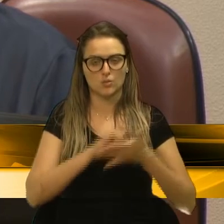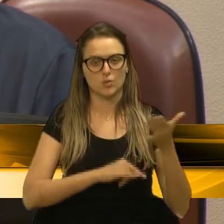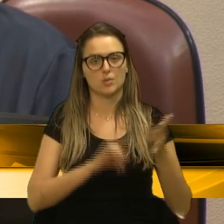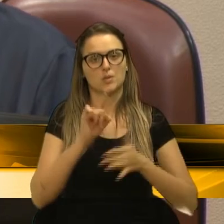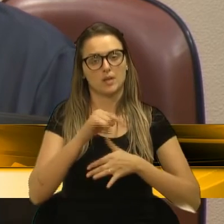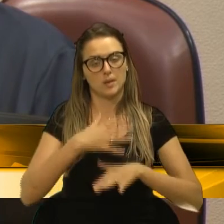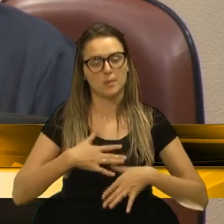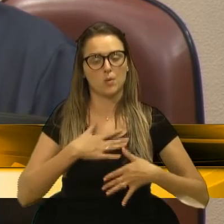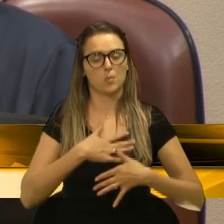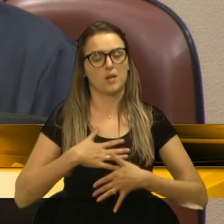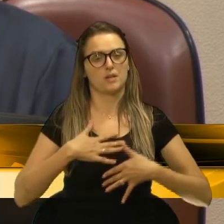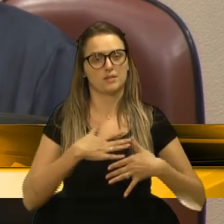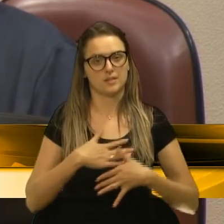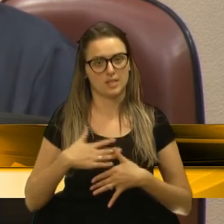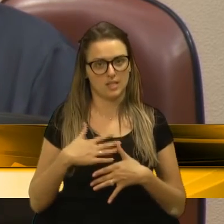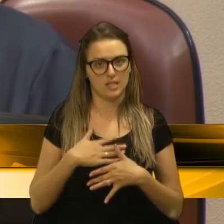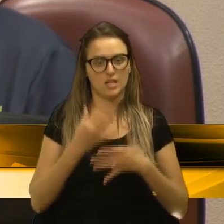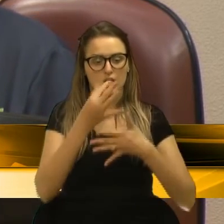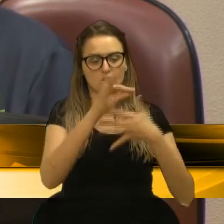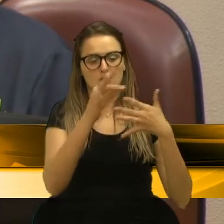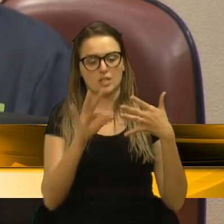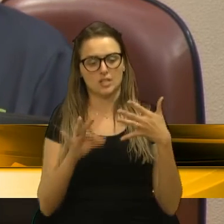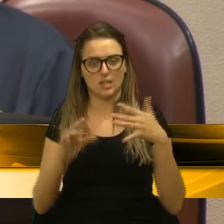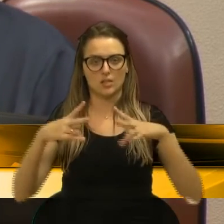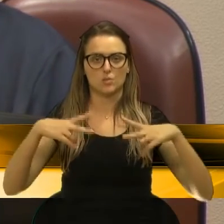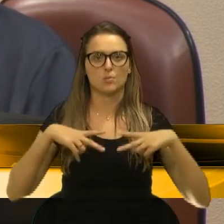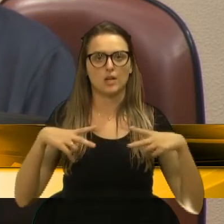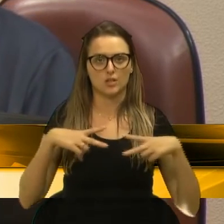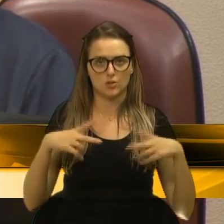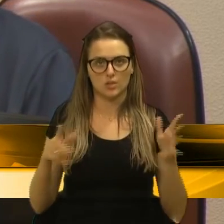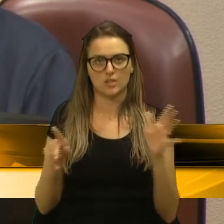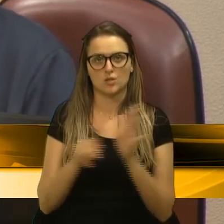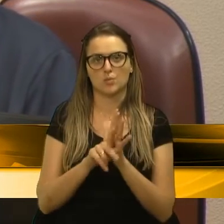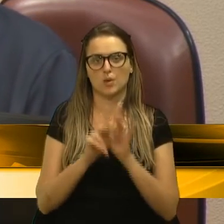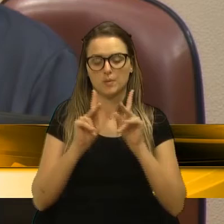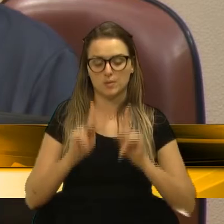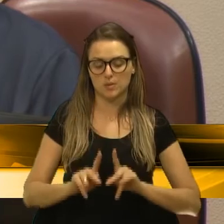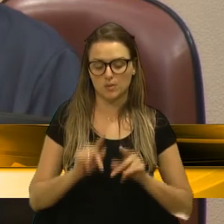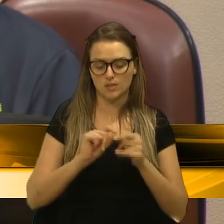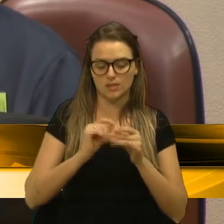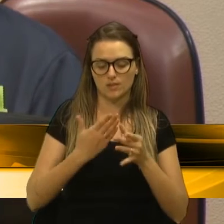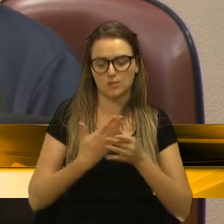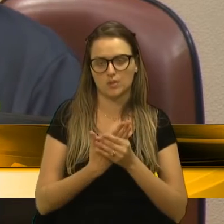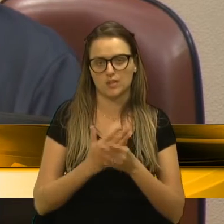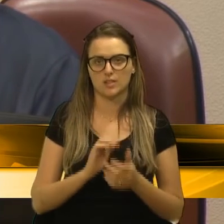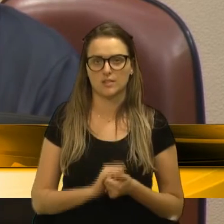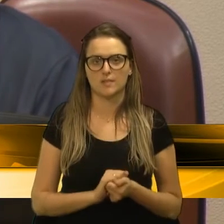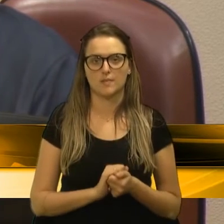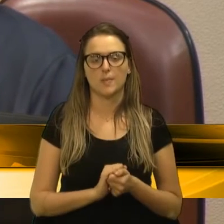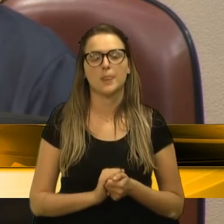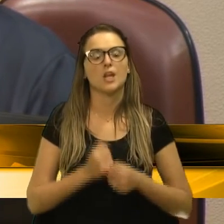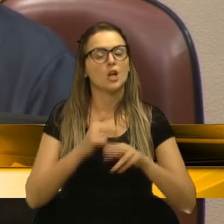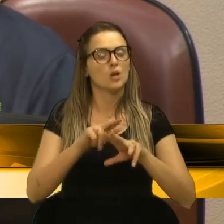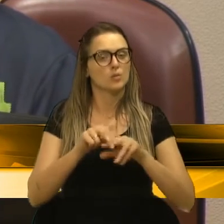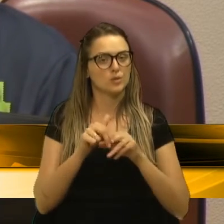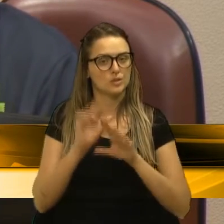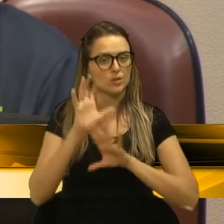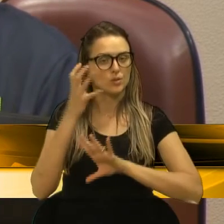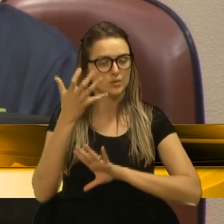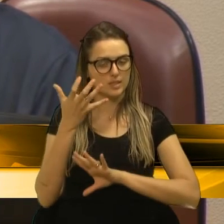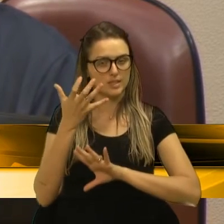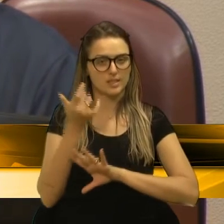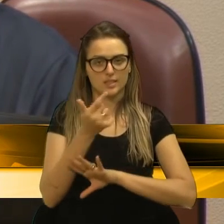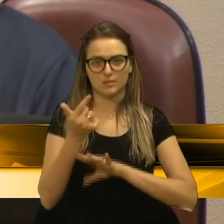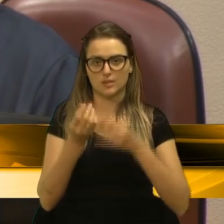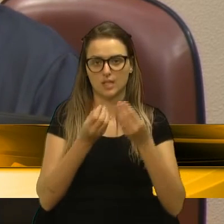pela satisfação de critérios pessoais dos julgadores, e incorreria inevitavelmente em subjetividade